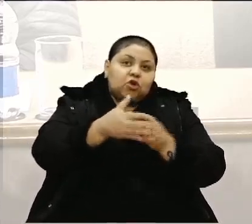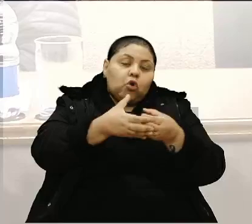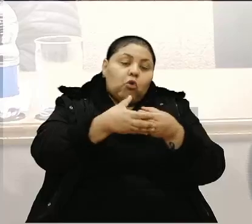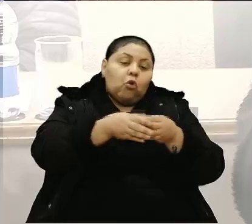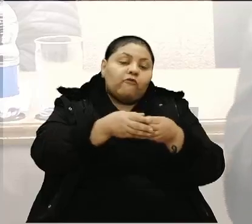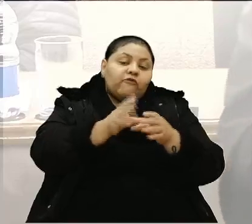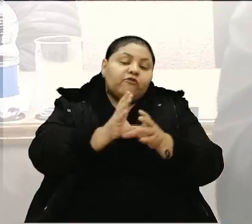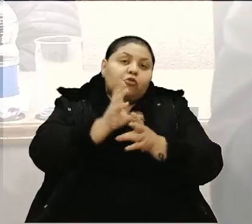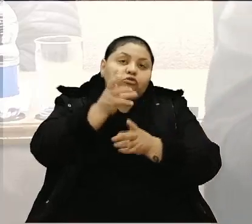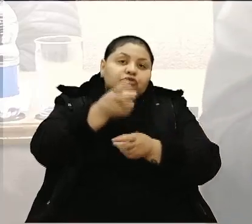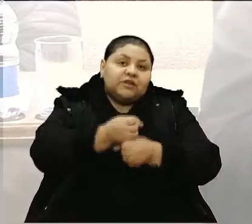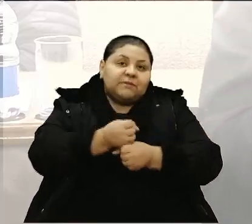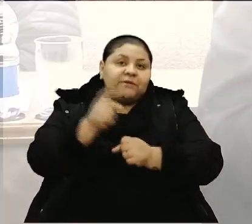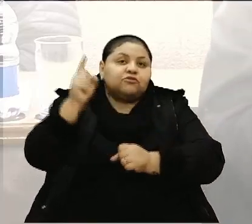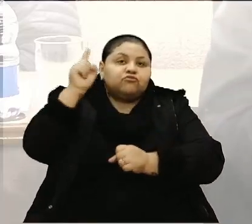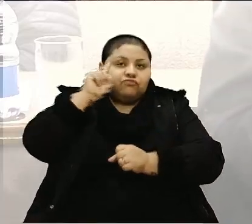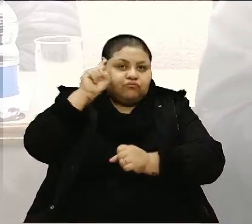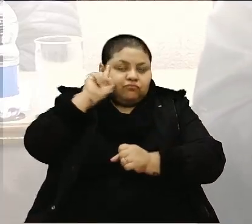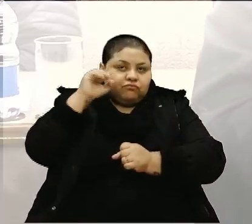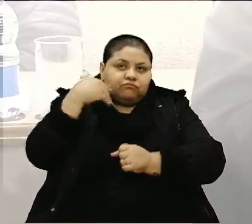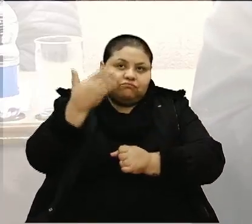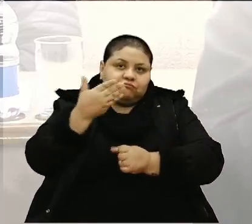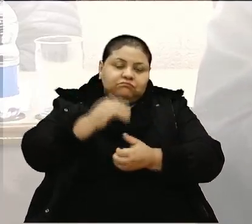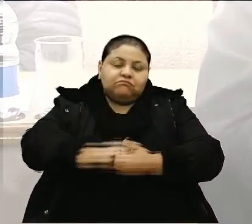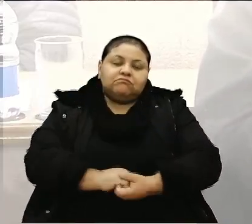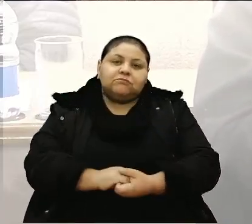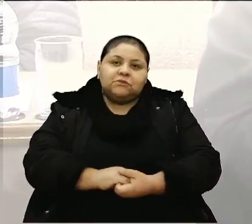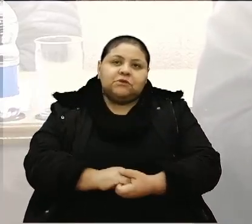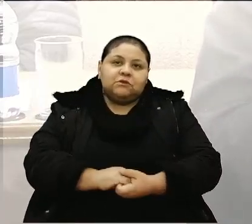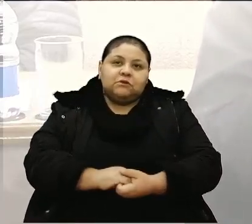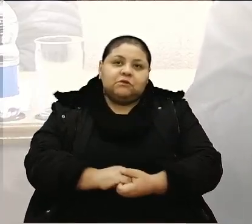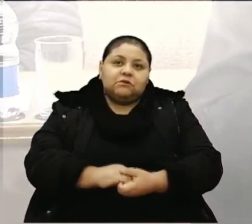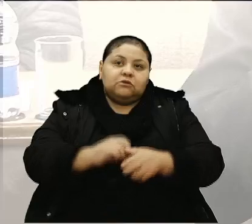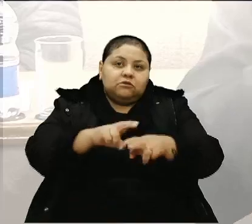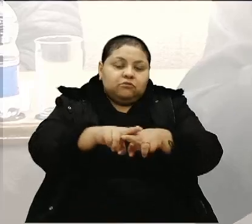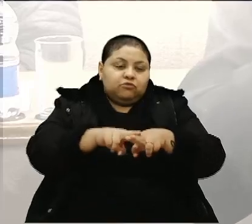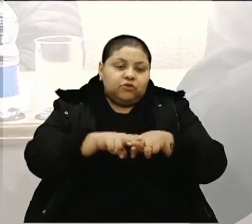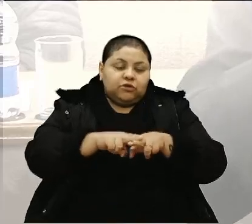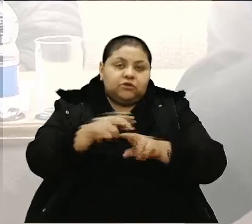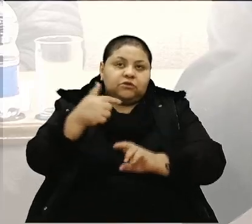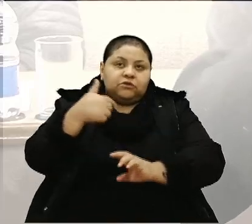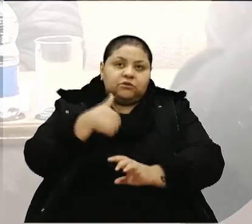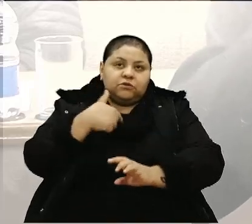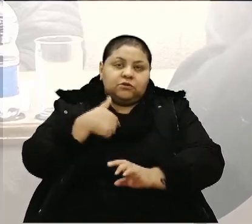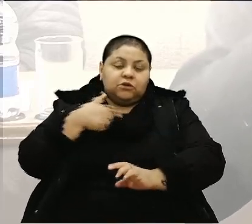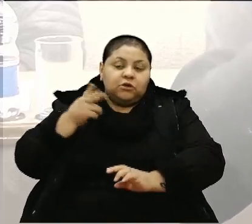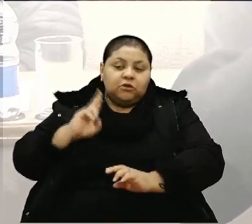com os animais diariamente. Então, esse motivo me leva a